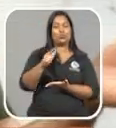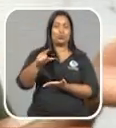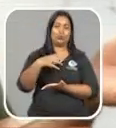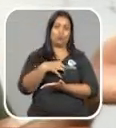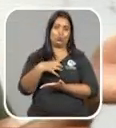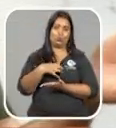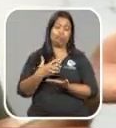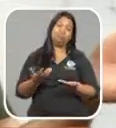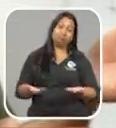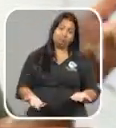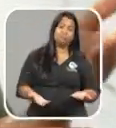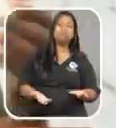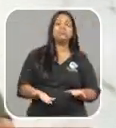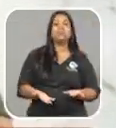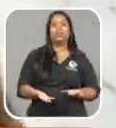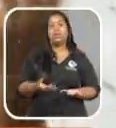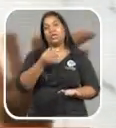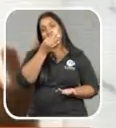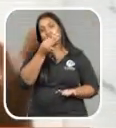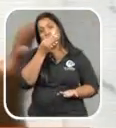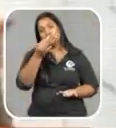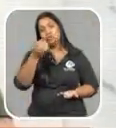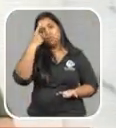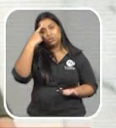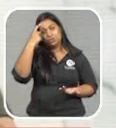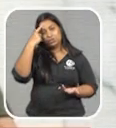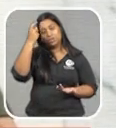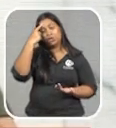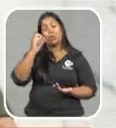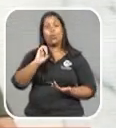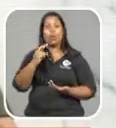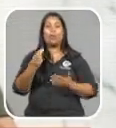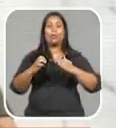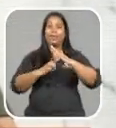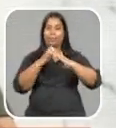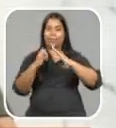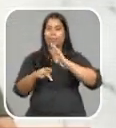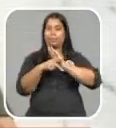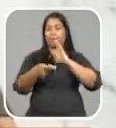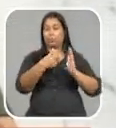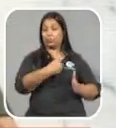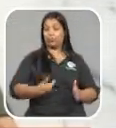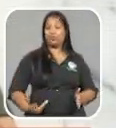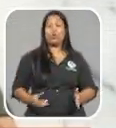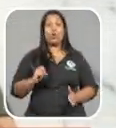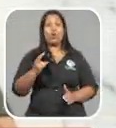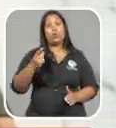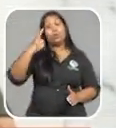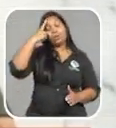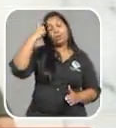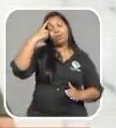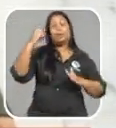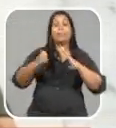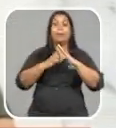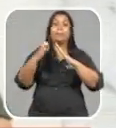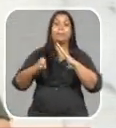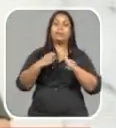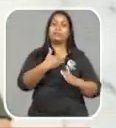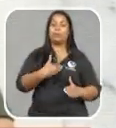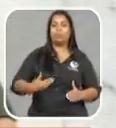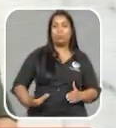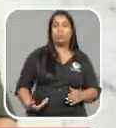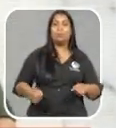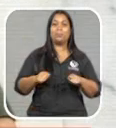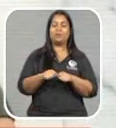uma dessas empresas públicas Sim. que existem ou crie uma empresa pública para poder fazer a contratação desses trabalhadores. Como se fosse um recursos humanos.